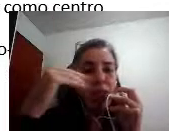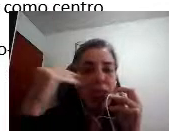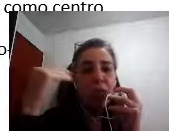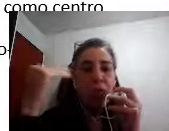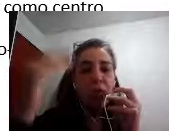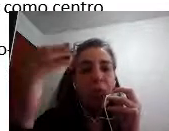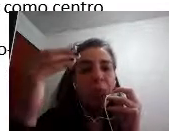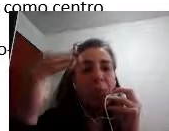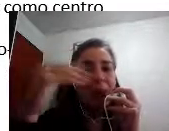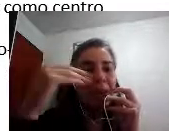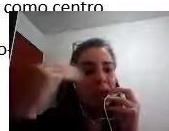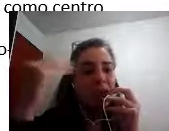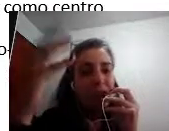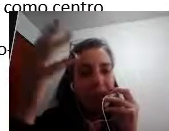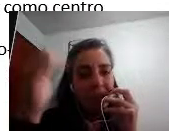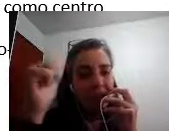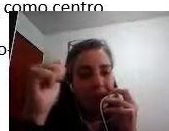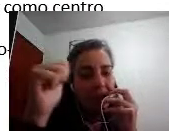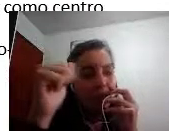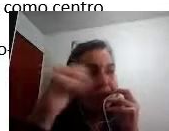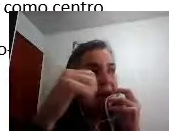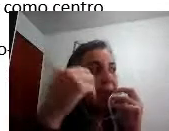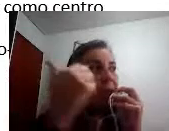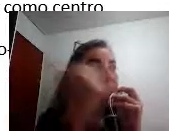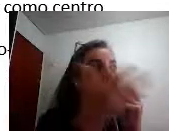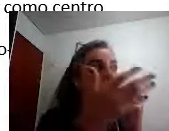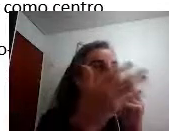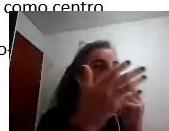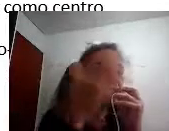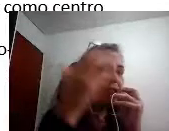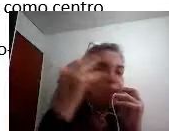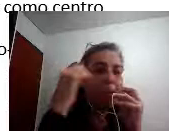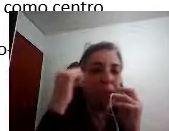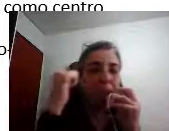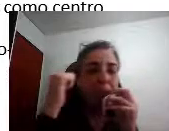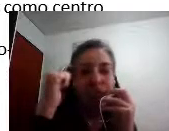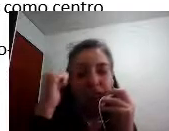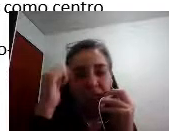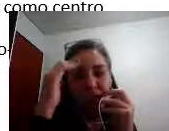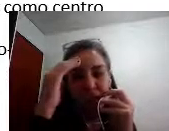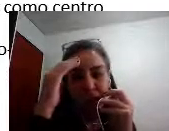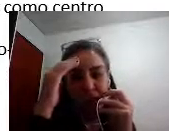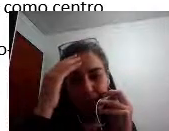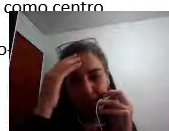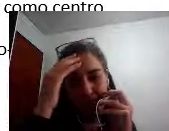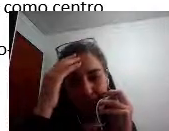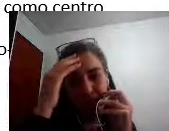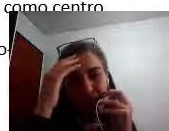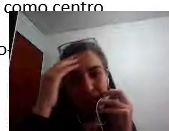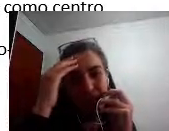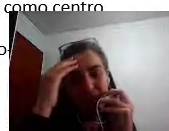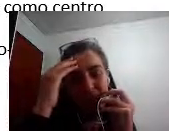e já começou a acreditar na ciência. E aí, hoje a gente se pega em pleno século